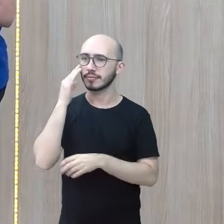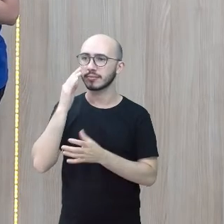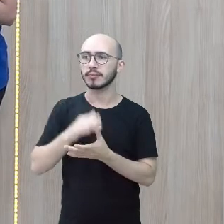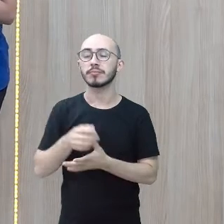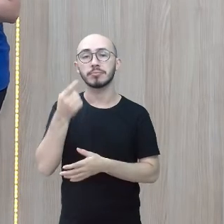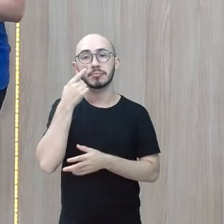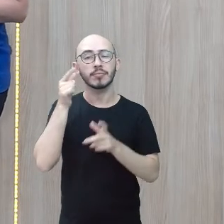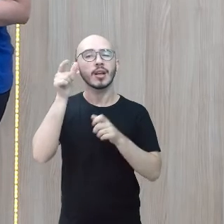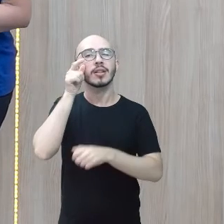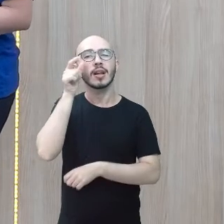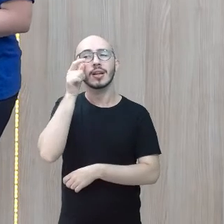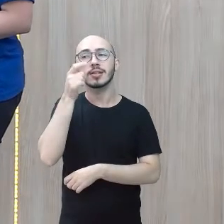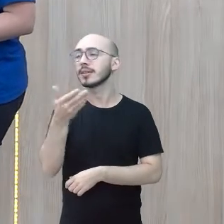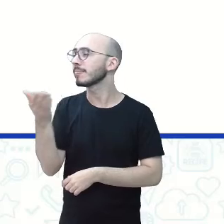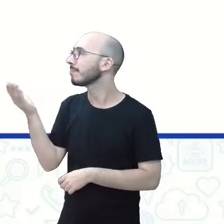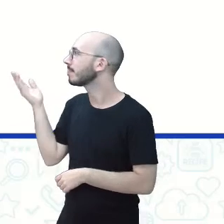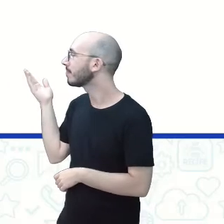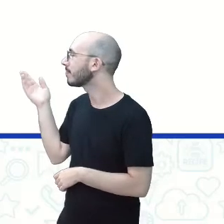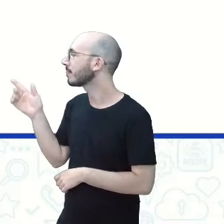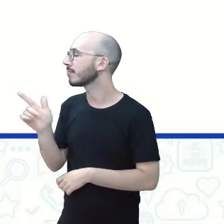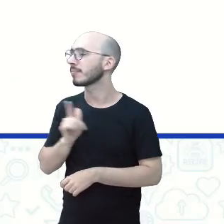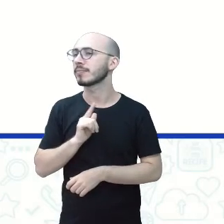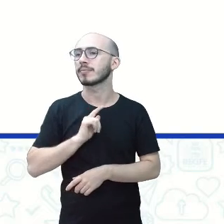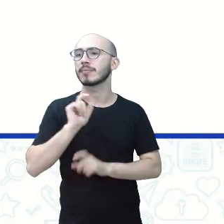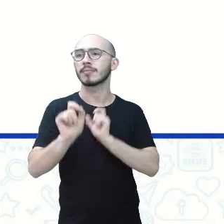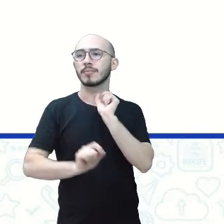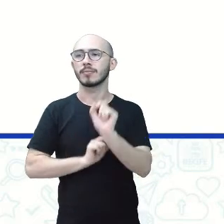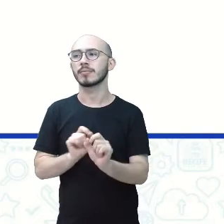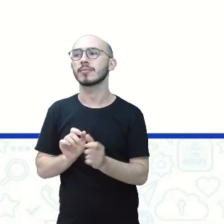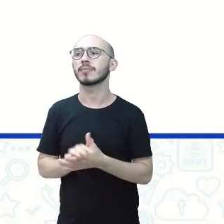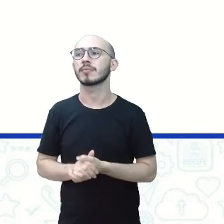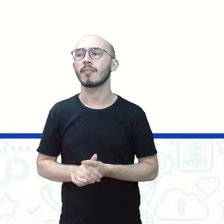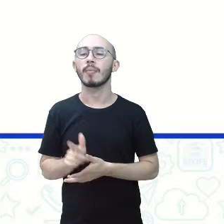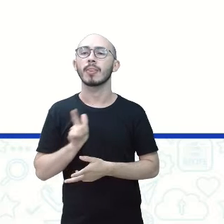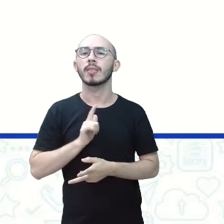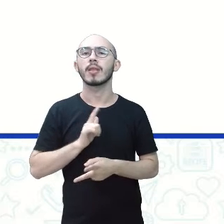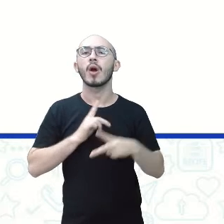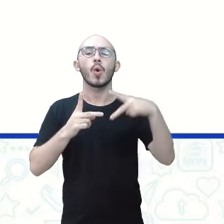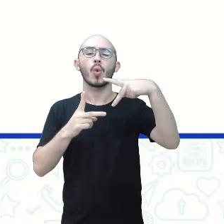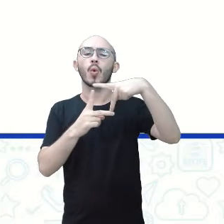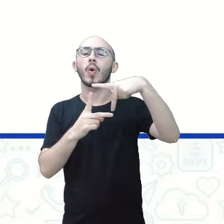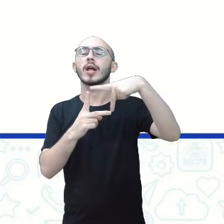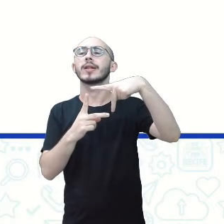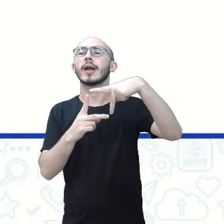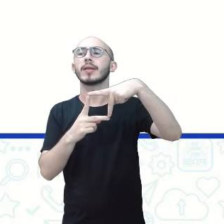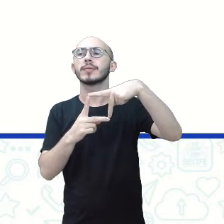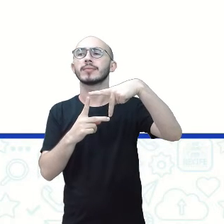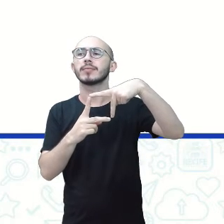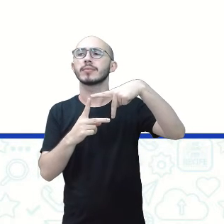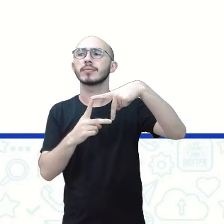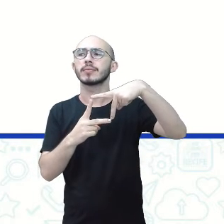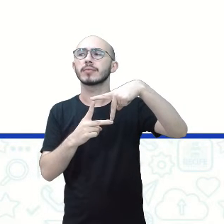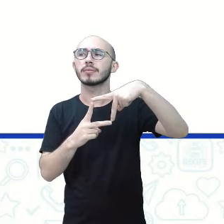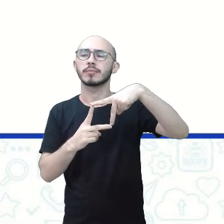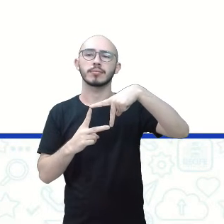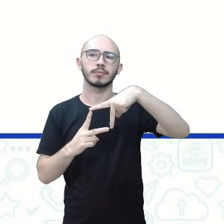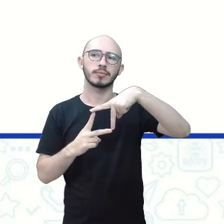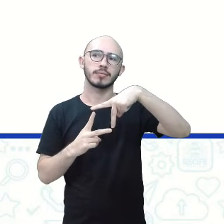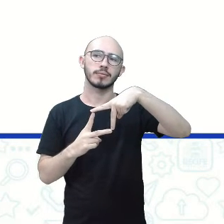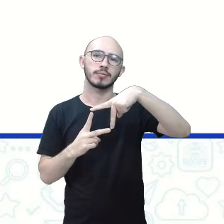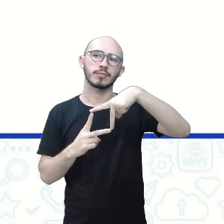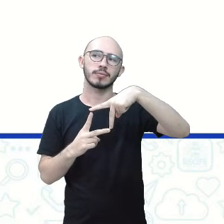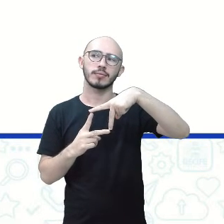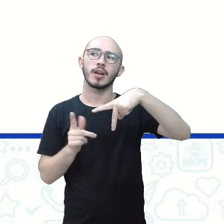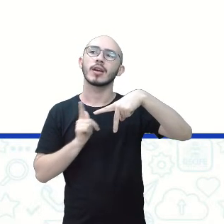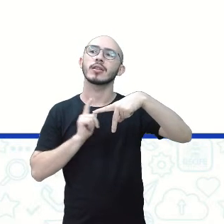que interessante, aqui Tiago já trouxe a relação de um quadrado e aí eu já trabalhei com essa ideia, né? Beleza, Billy.